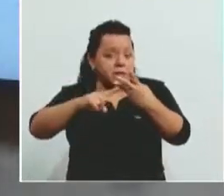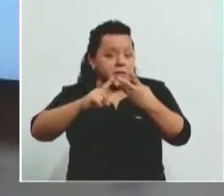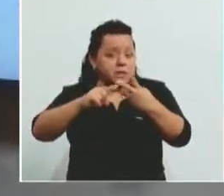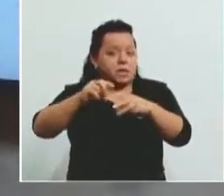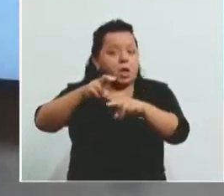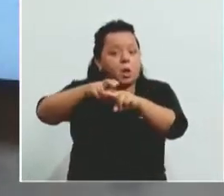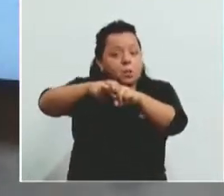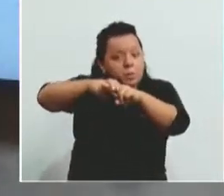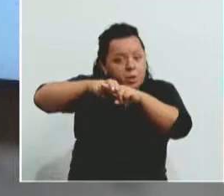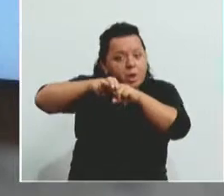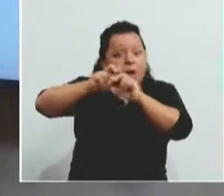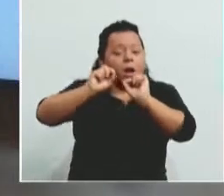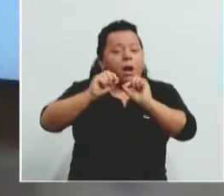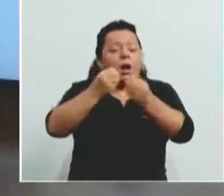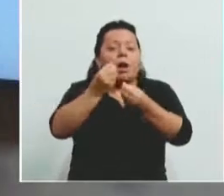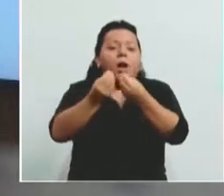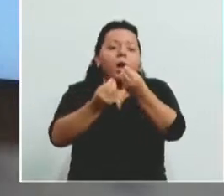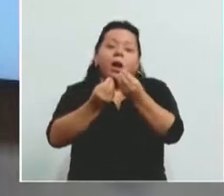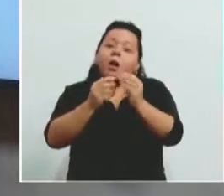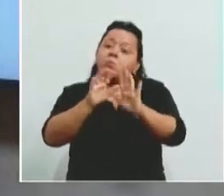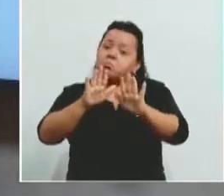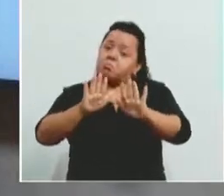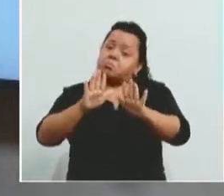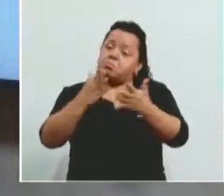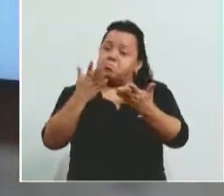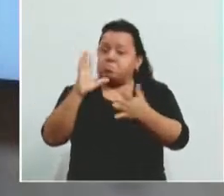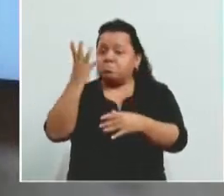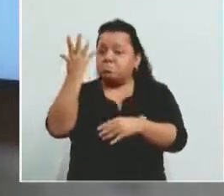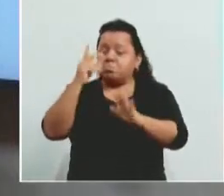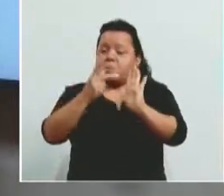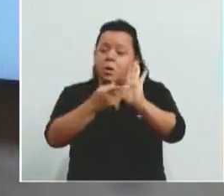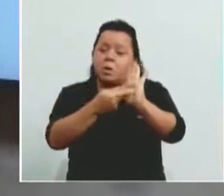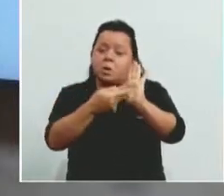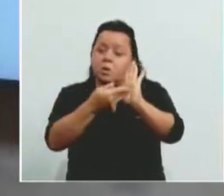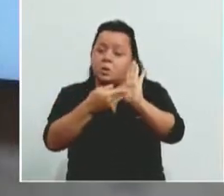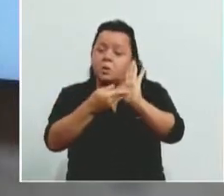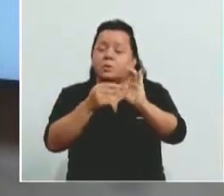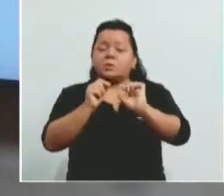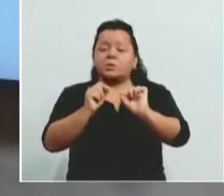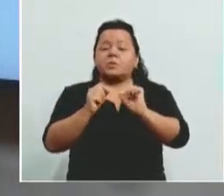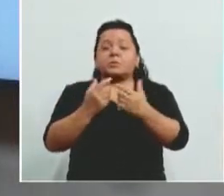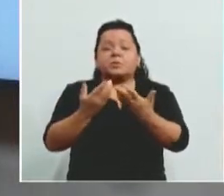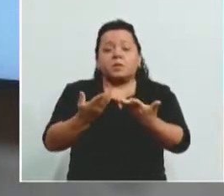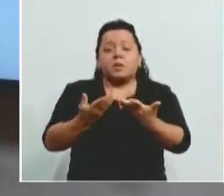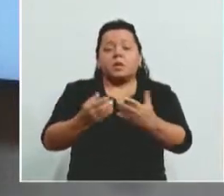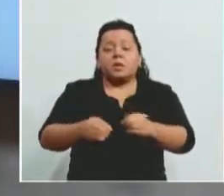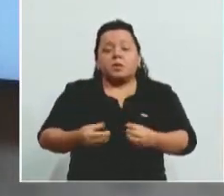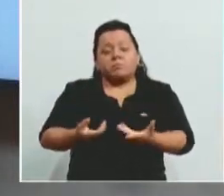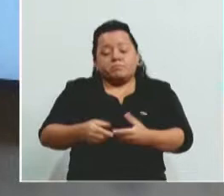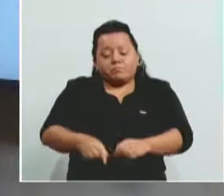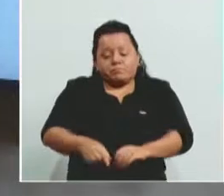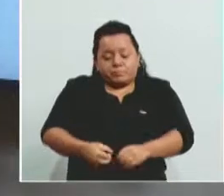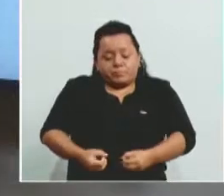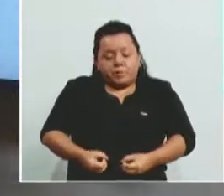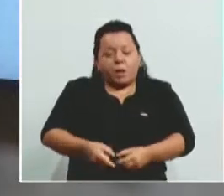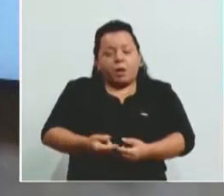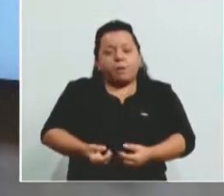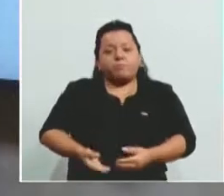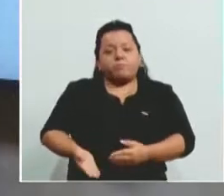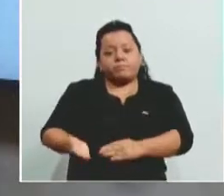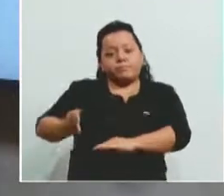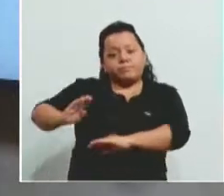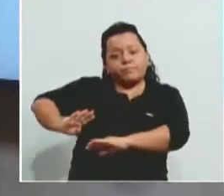causa devido a alguma cirurgia, que aí saiu alguma parte do endométrio para a parede